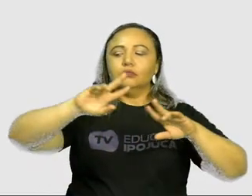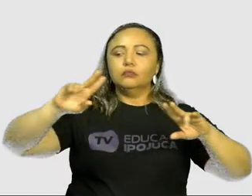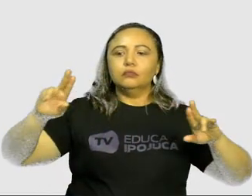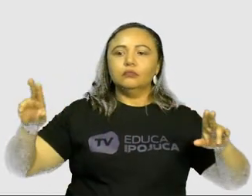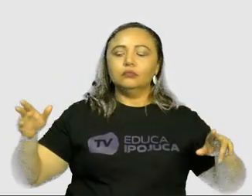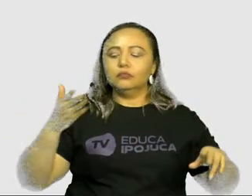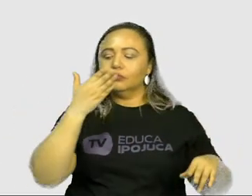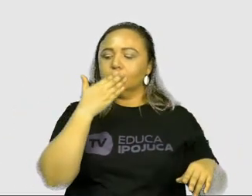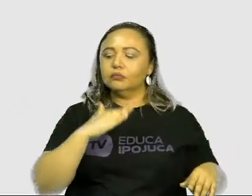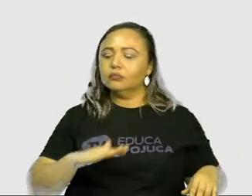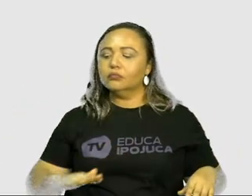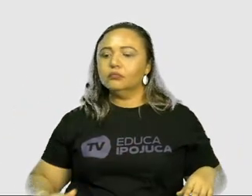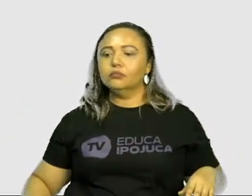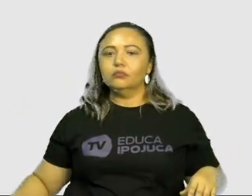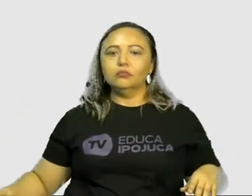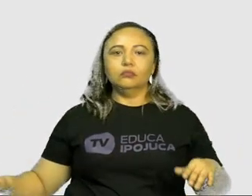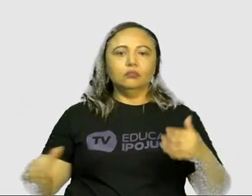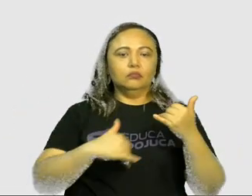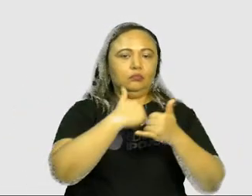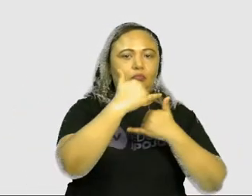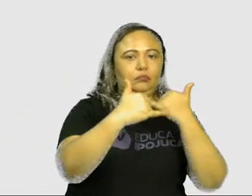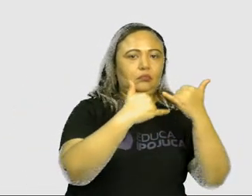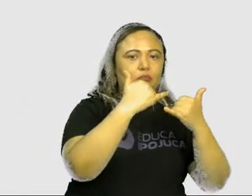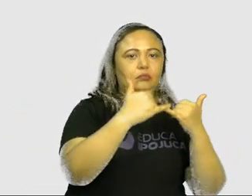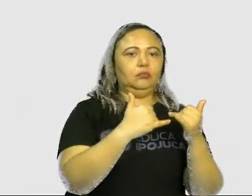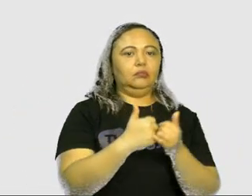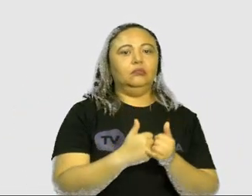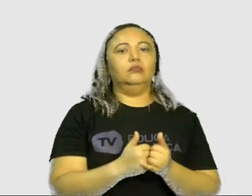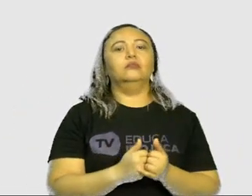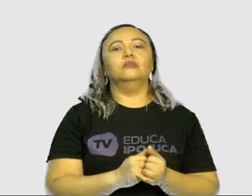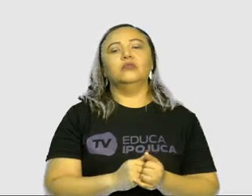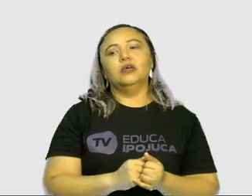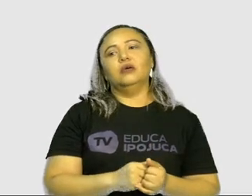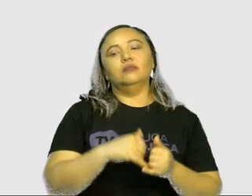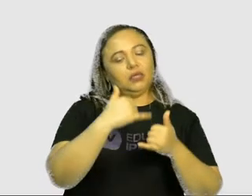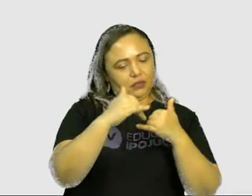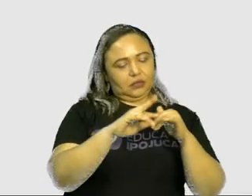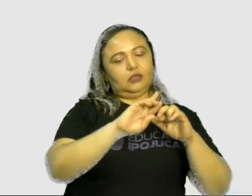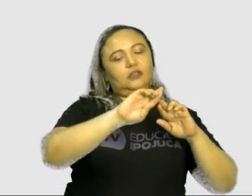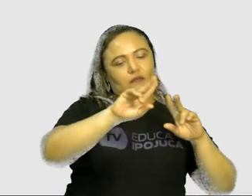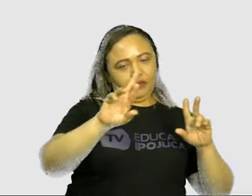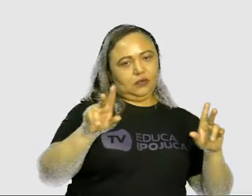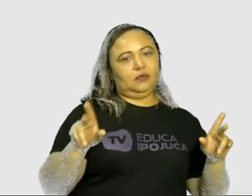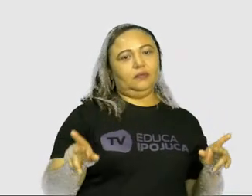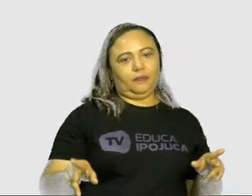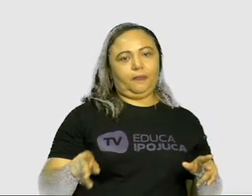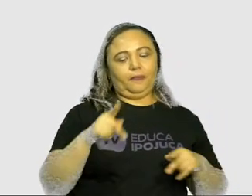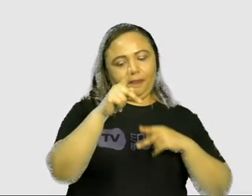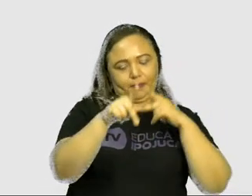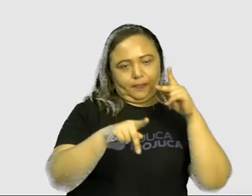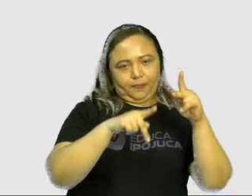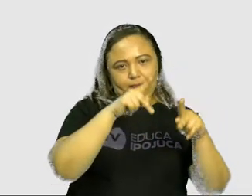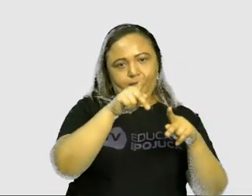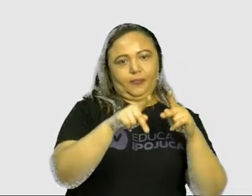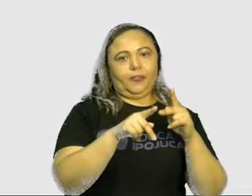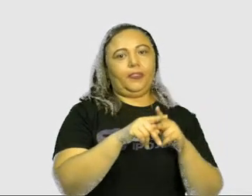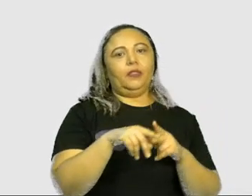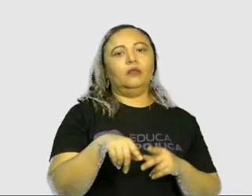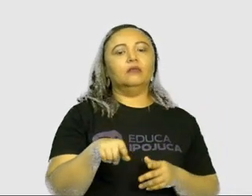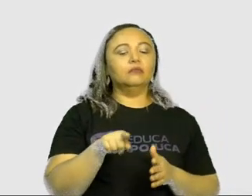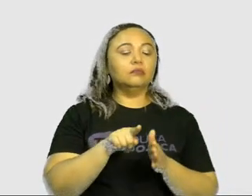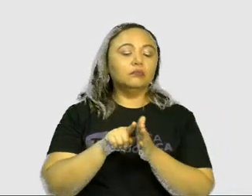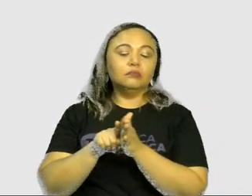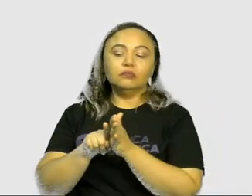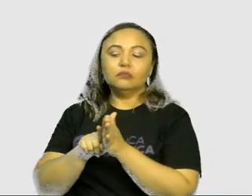várias crianças brincando de diversas brincadeiras populares. Então, vocês